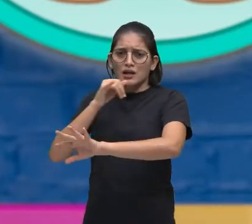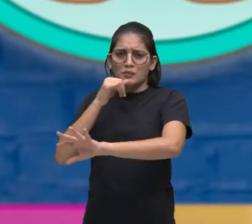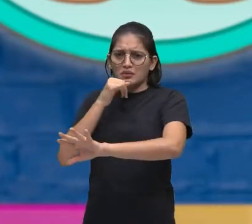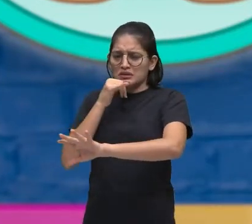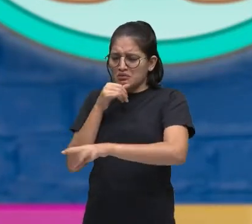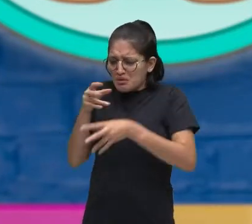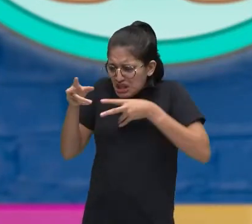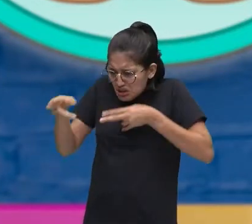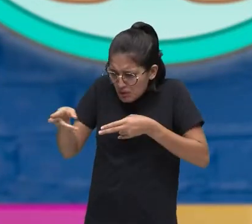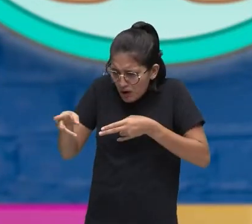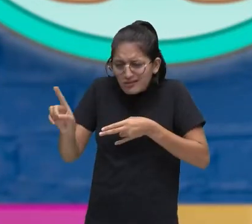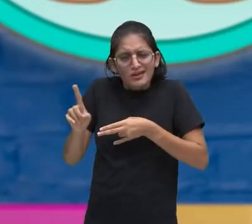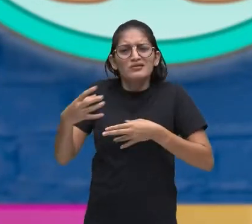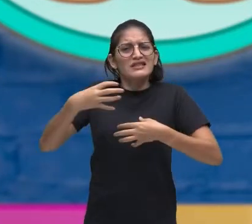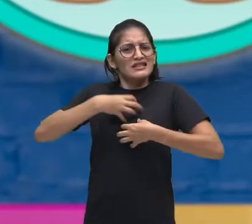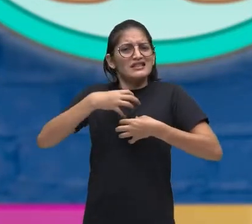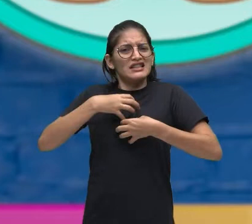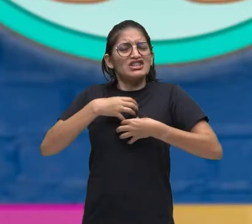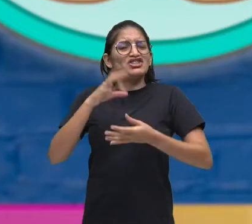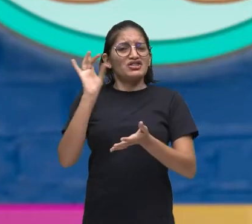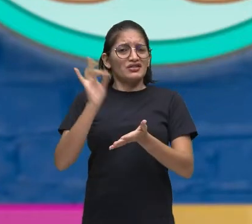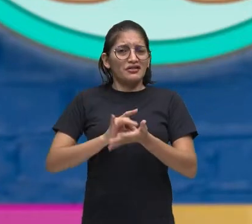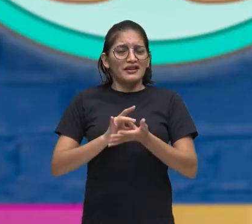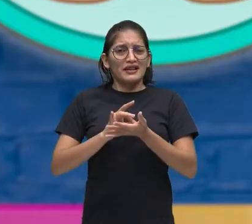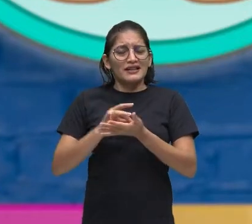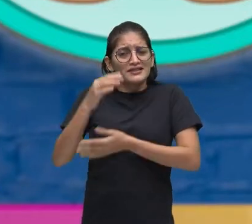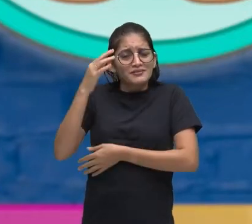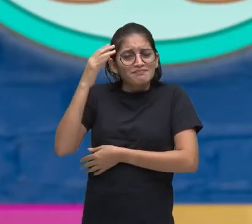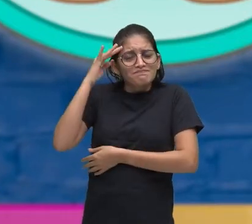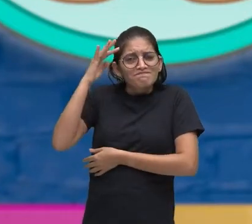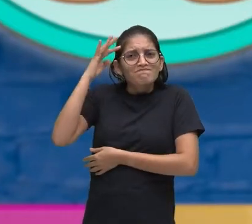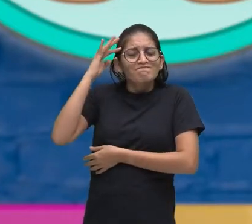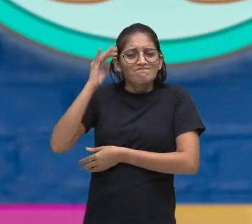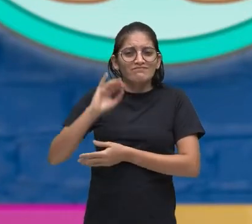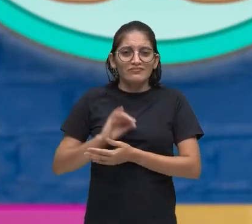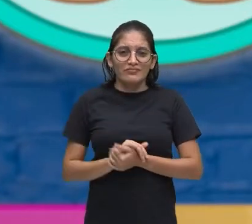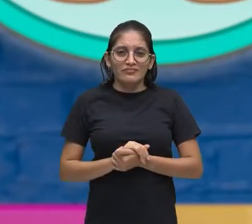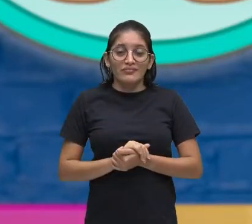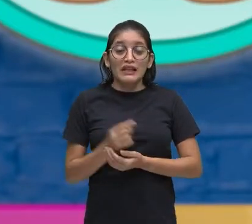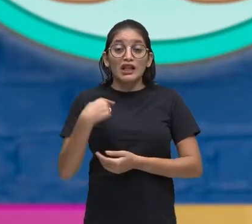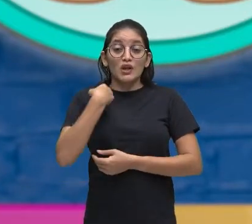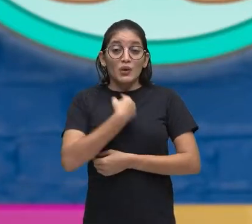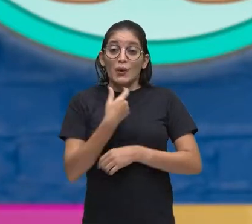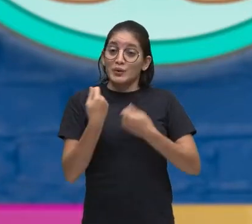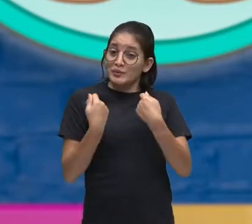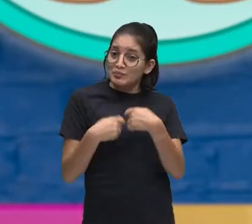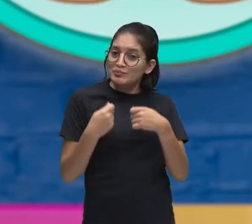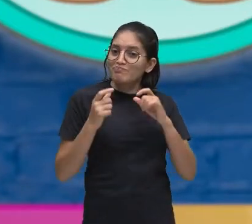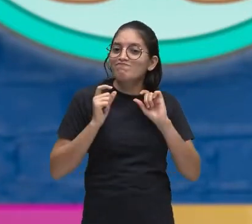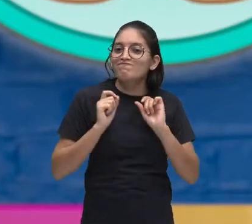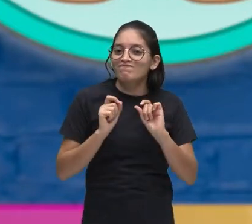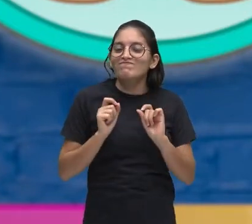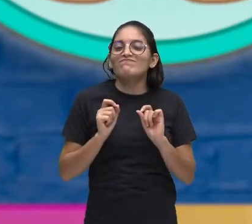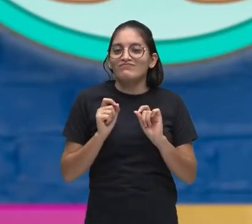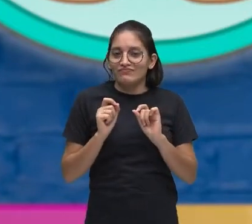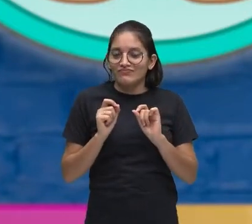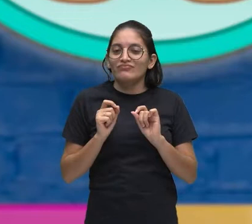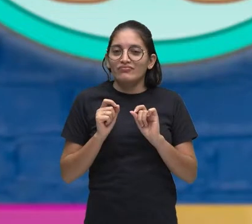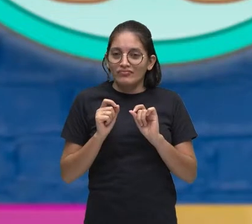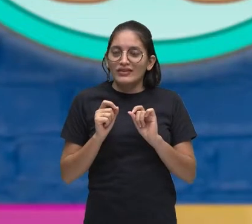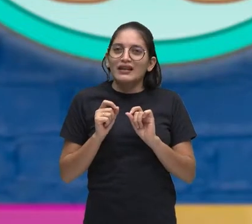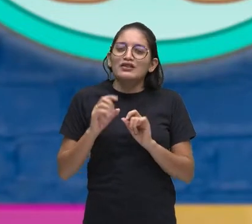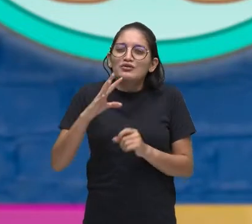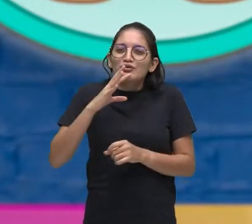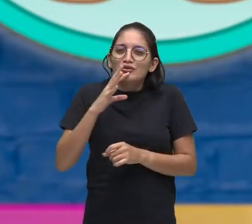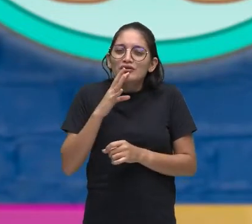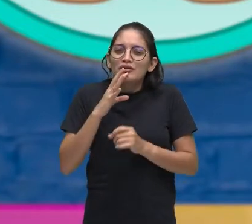outro, mas sentir, né? Se imaginar. E isso, todos nós devemos fazer o quê? Nos